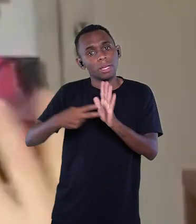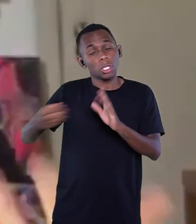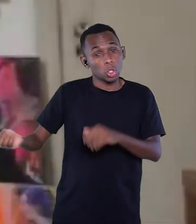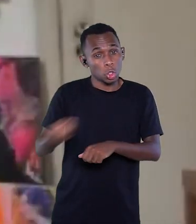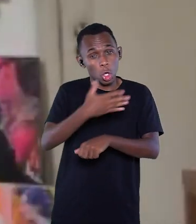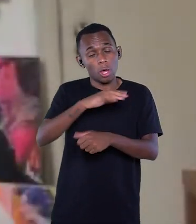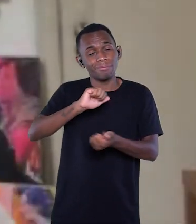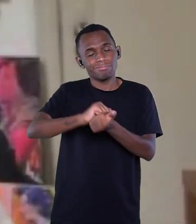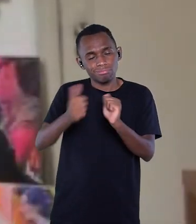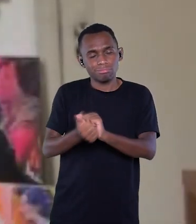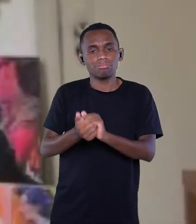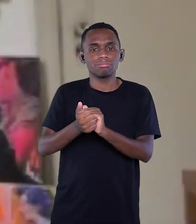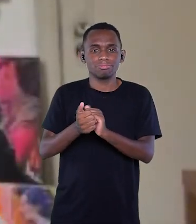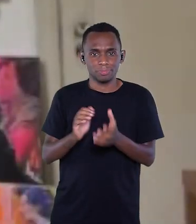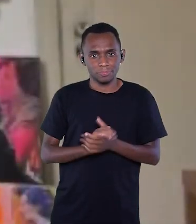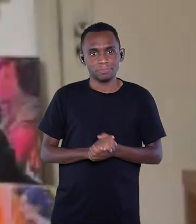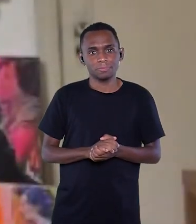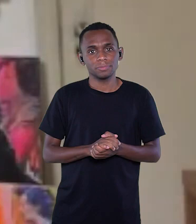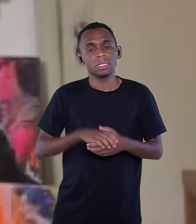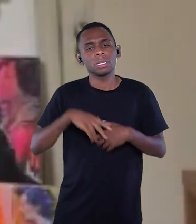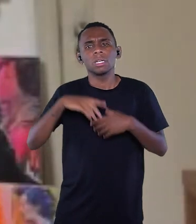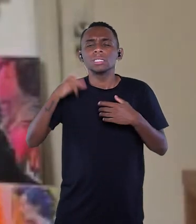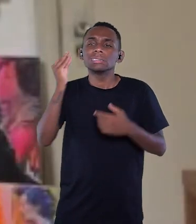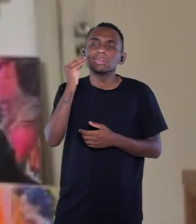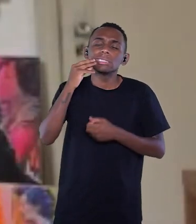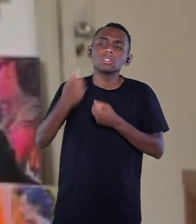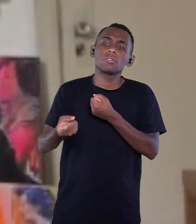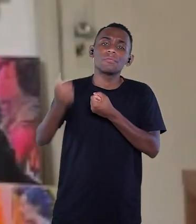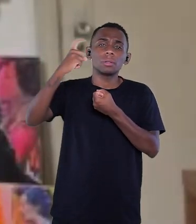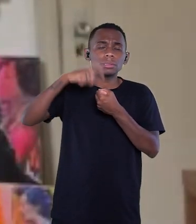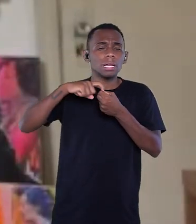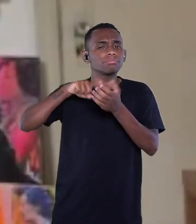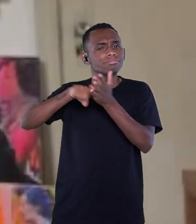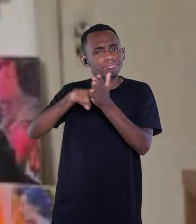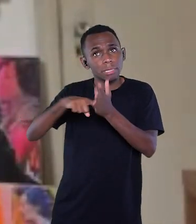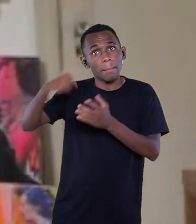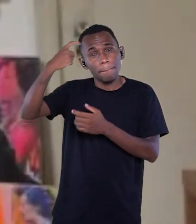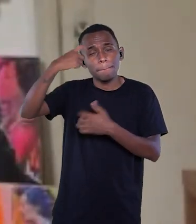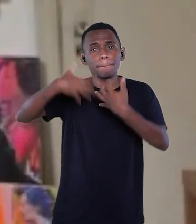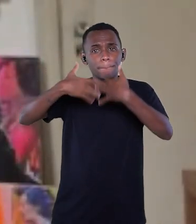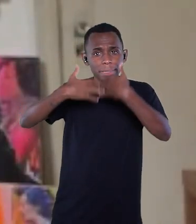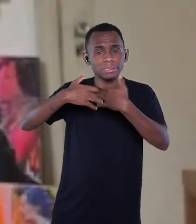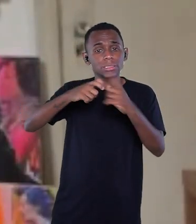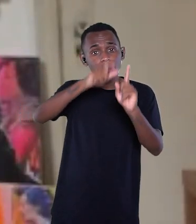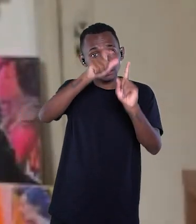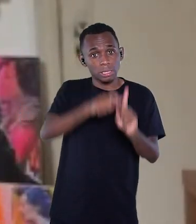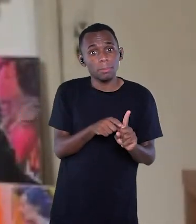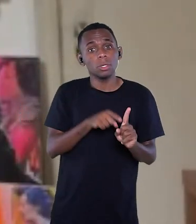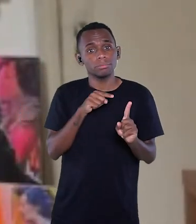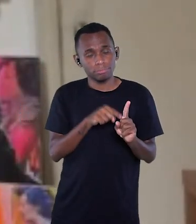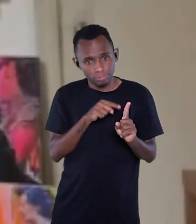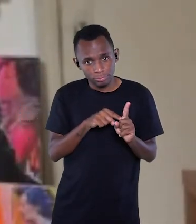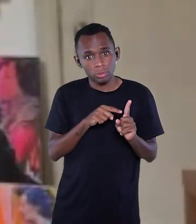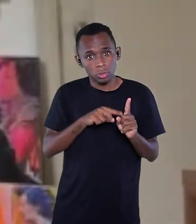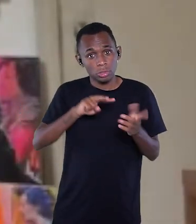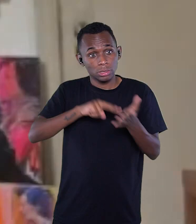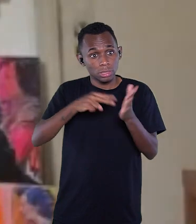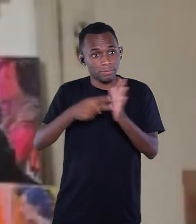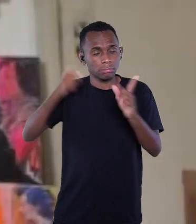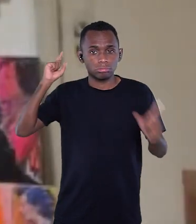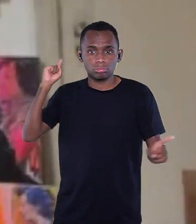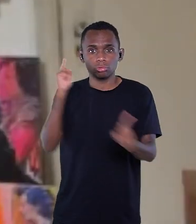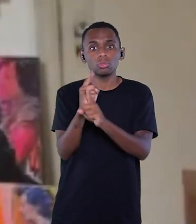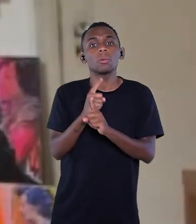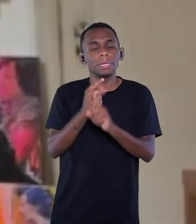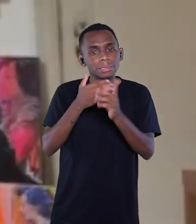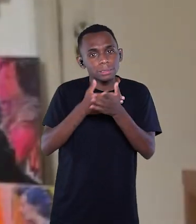tal. Aí eu vou tento voltar a Safo, e aí, pensando sobre quem ela era, no sentido mesmo de